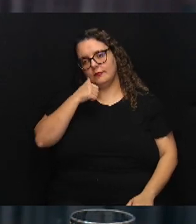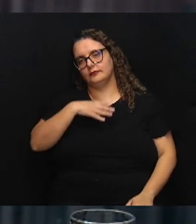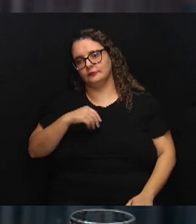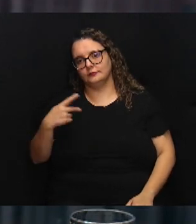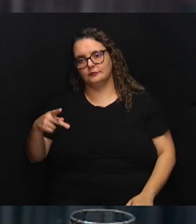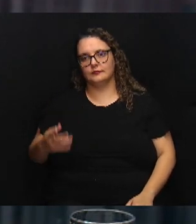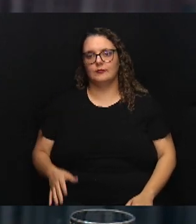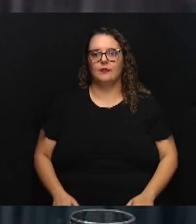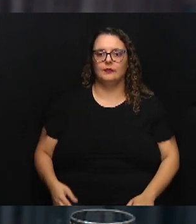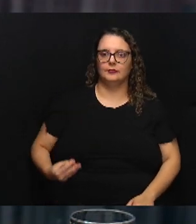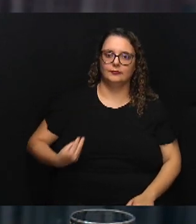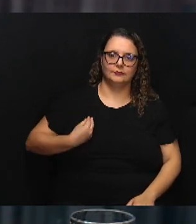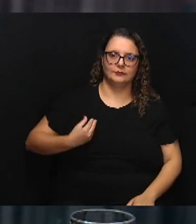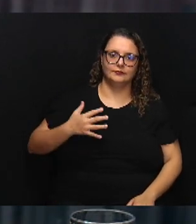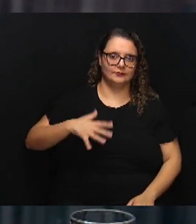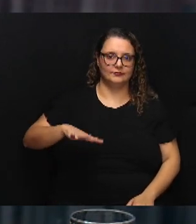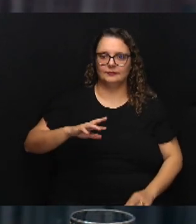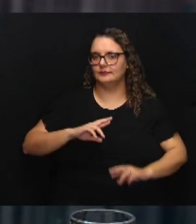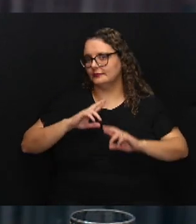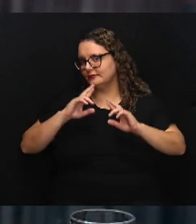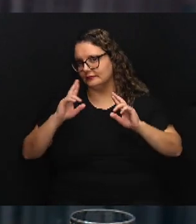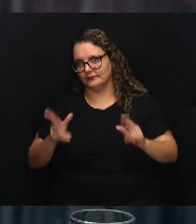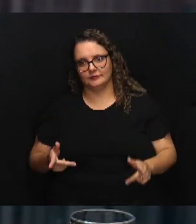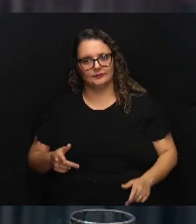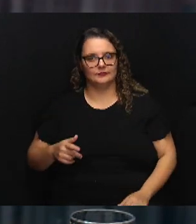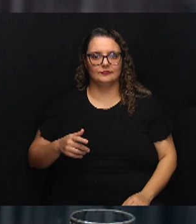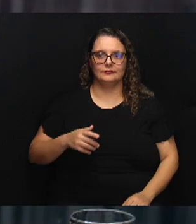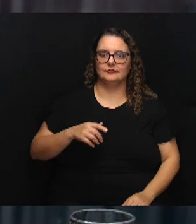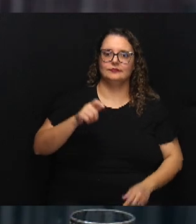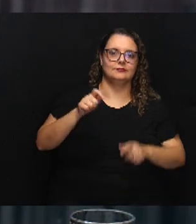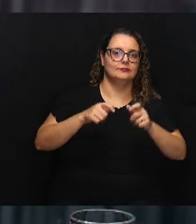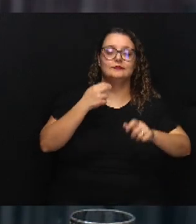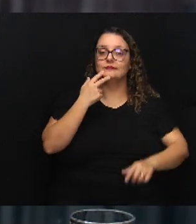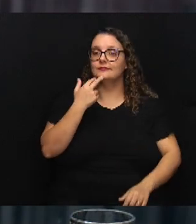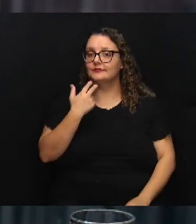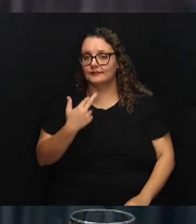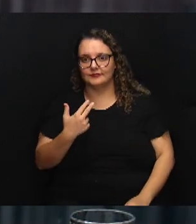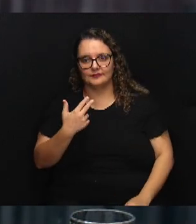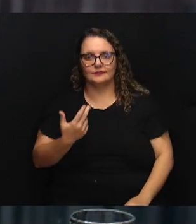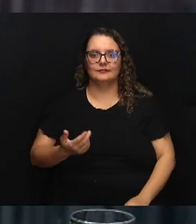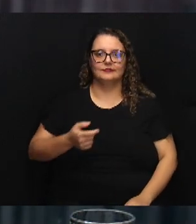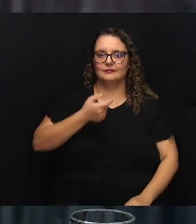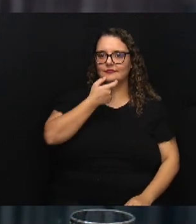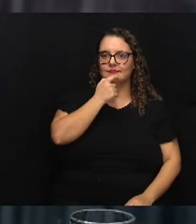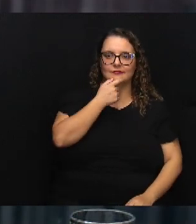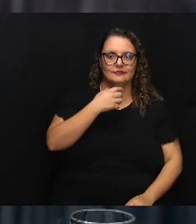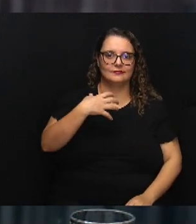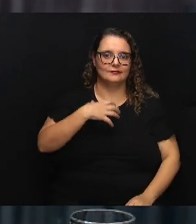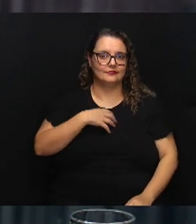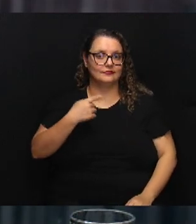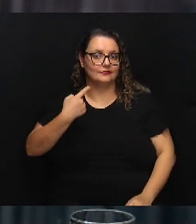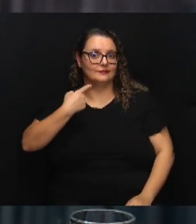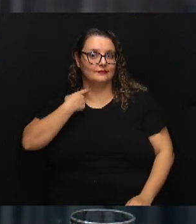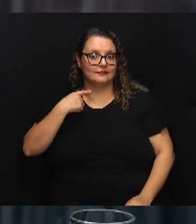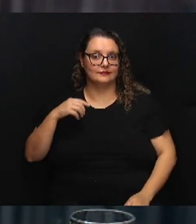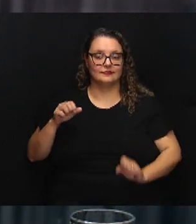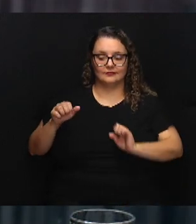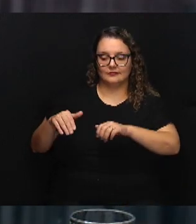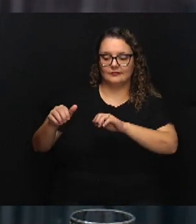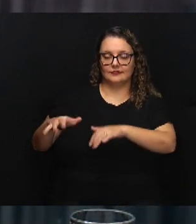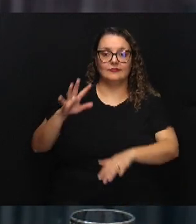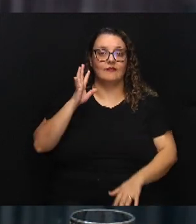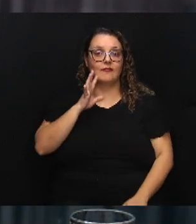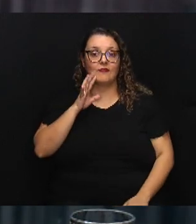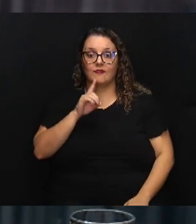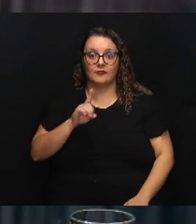vive num ambiente totalmente diferente, galera falando inglês, ela já está com sotaque australiano, e o engraçado